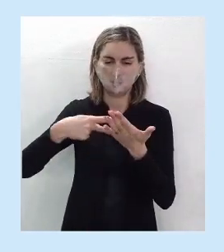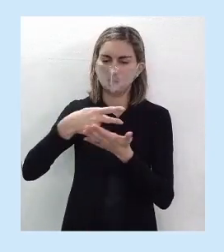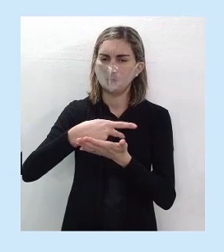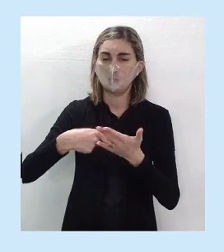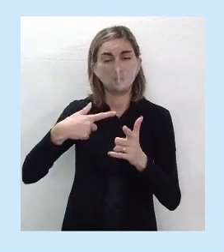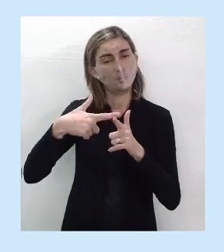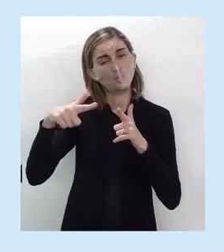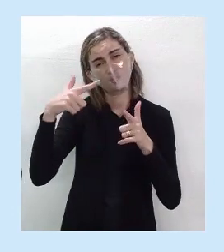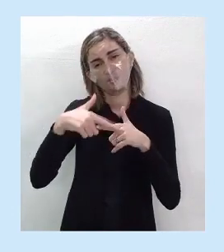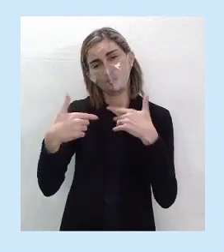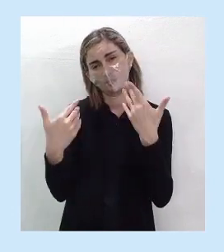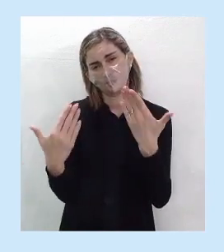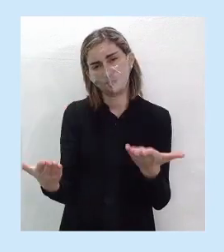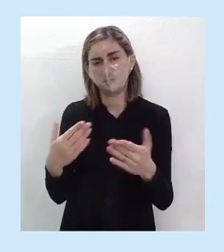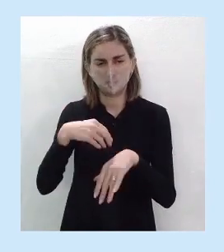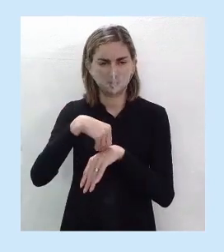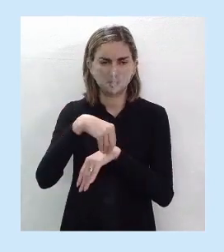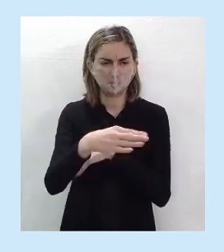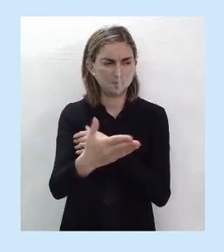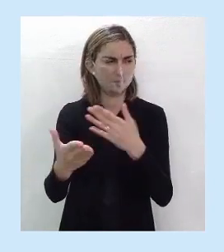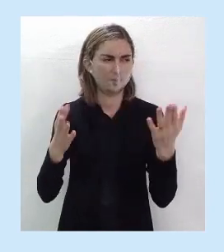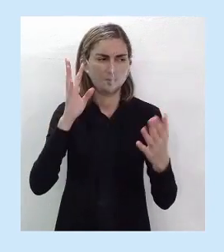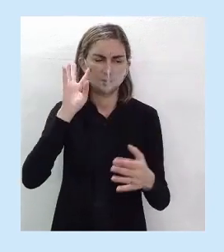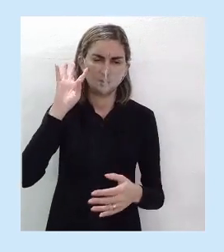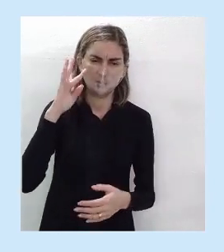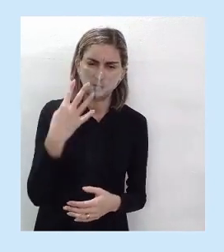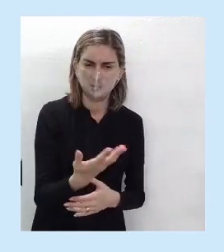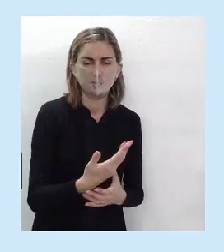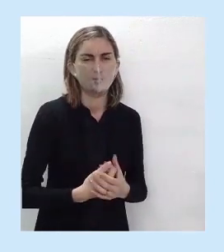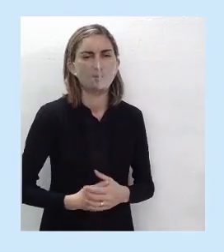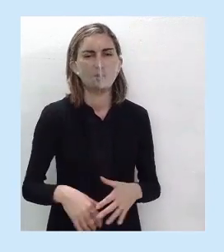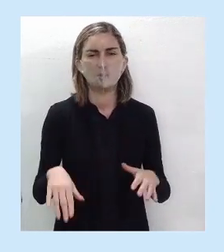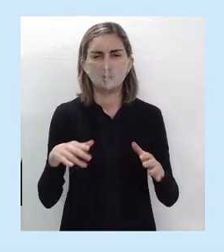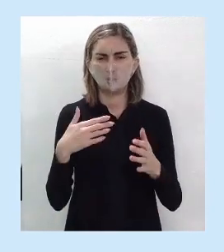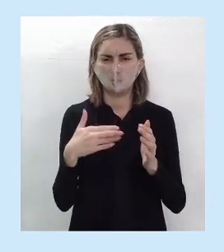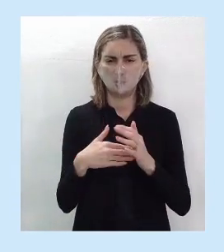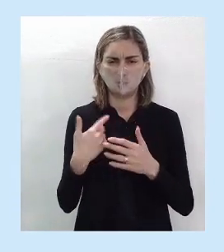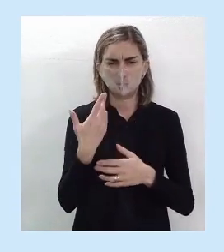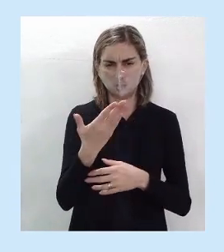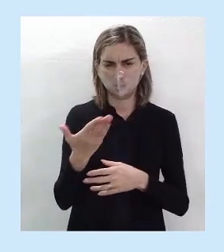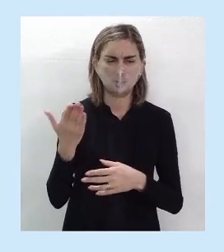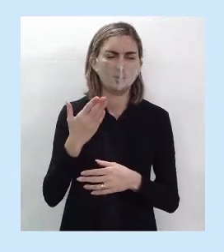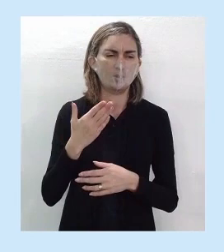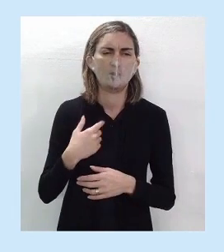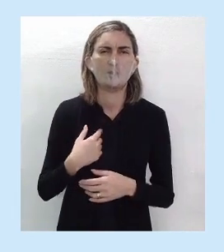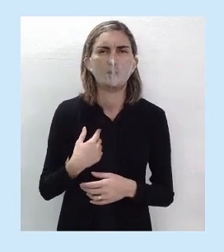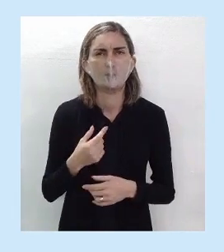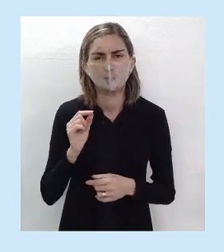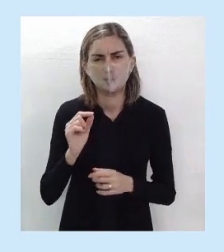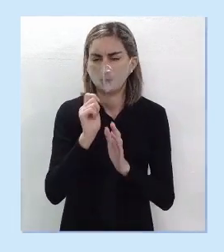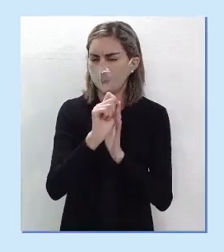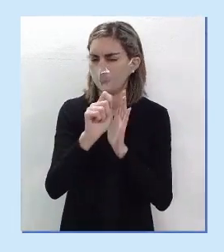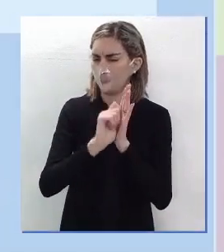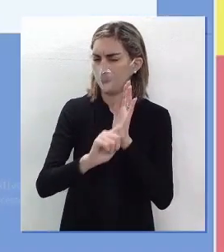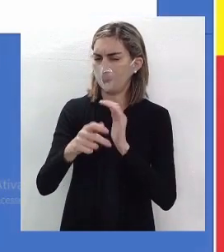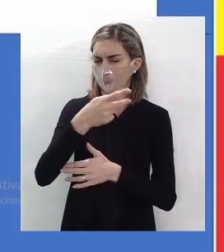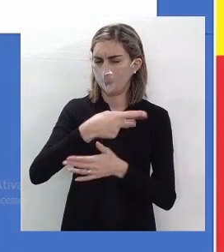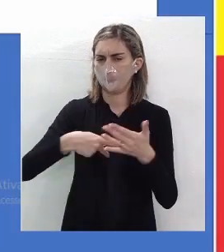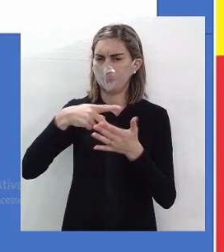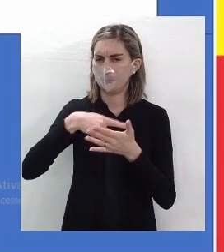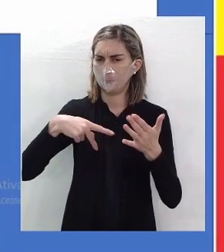O problema é esse. Eu trouxe para você a solução. O Tristan Tzará, que é um